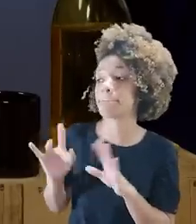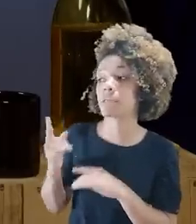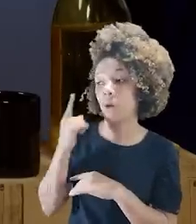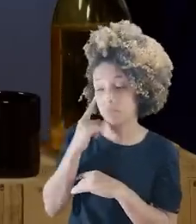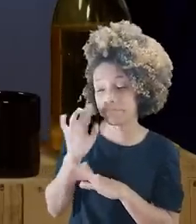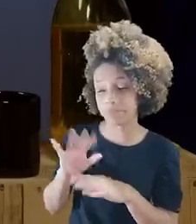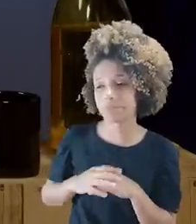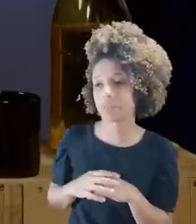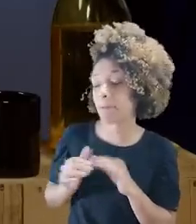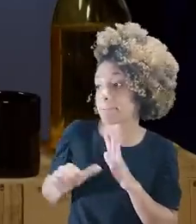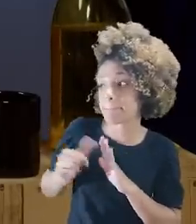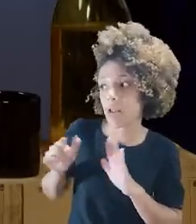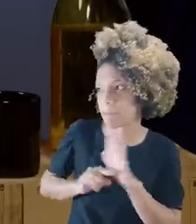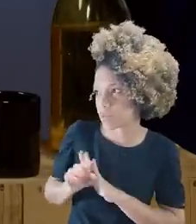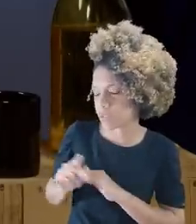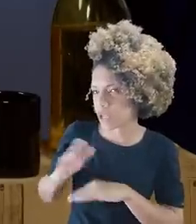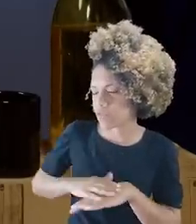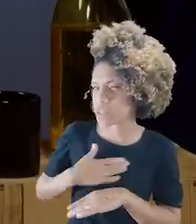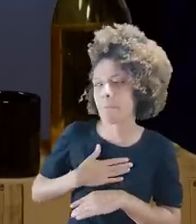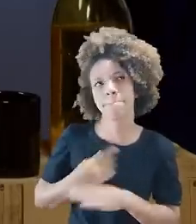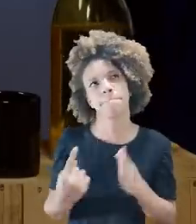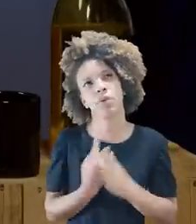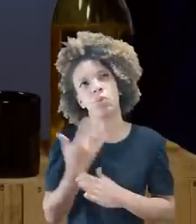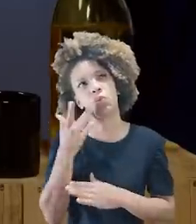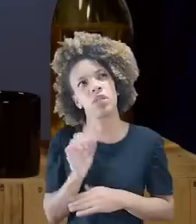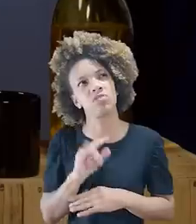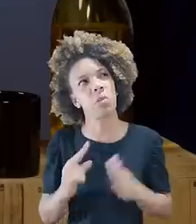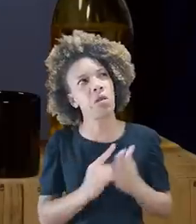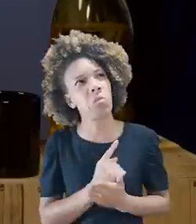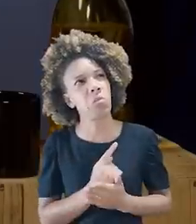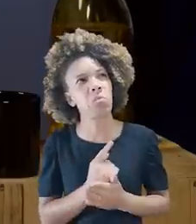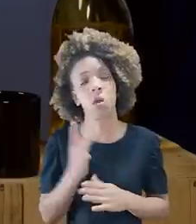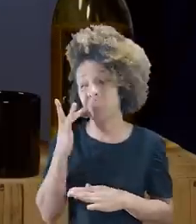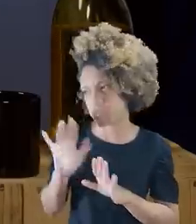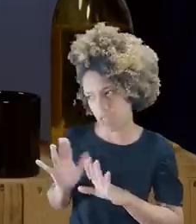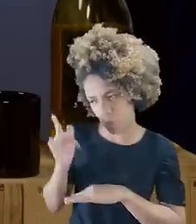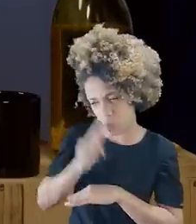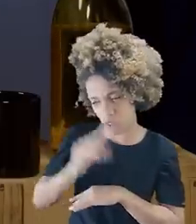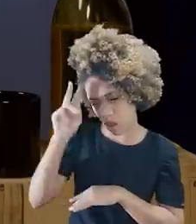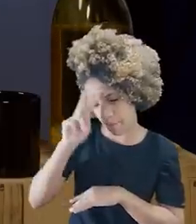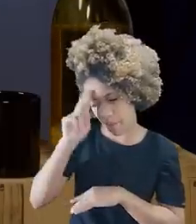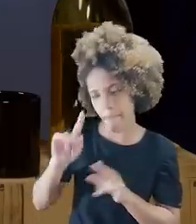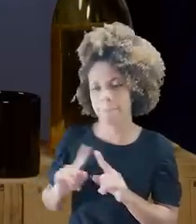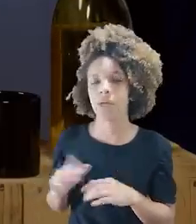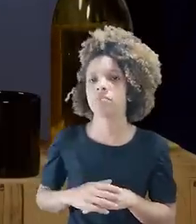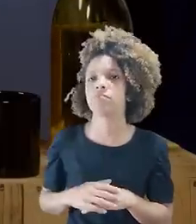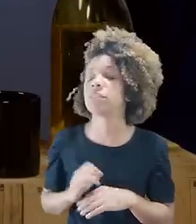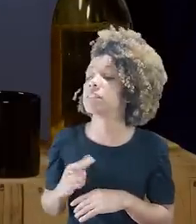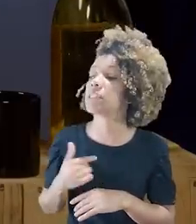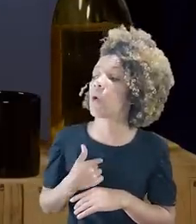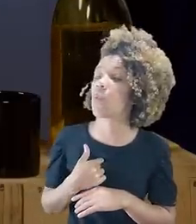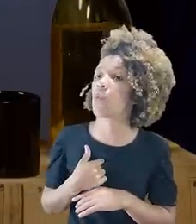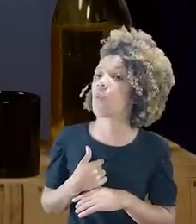noção a primeira pergunta que eu fiz para mim mesmo não sei se foi eu mesmo se alguém fez para mim que eu não consigo me lembrar era se eu